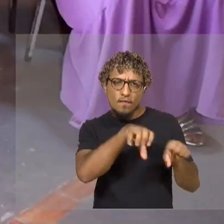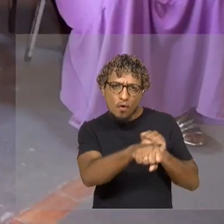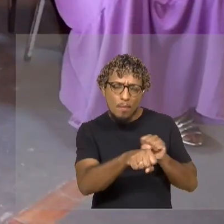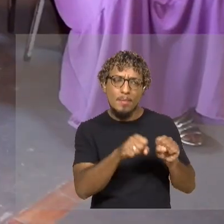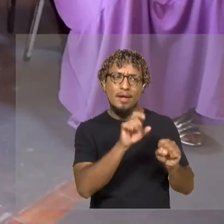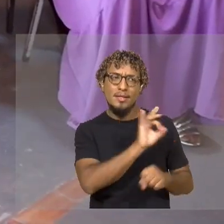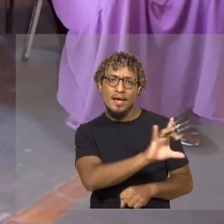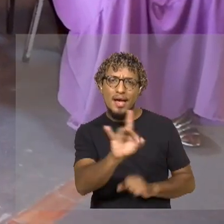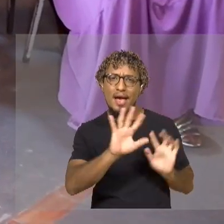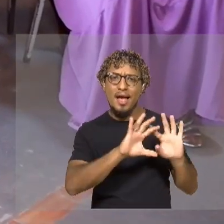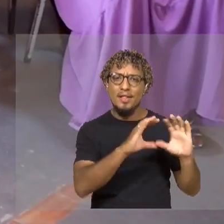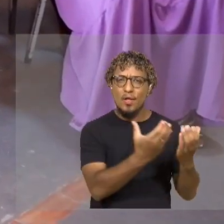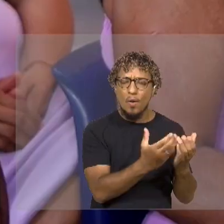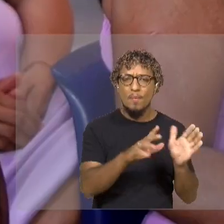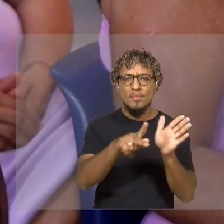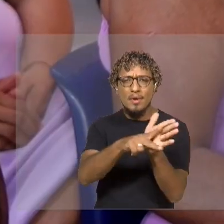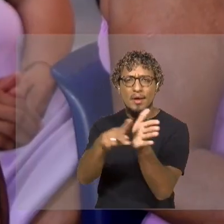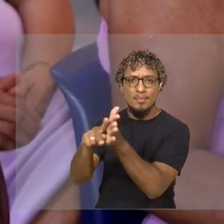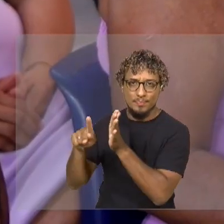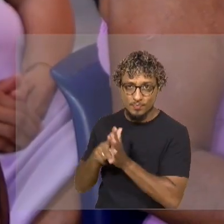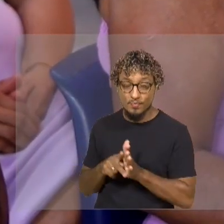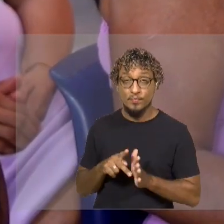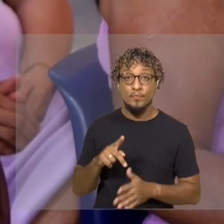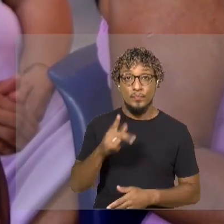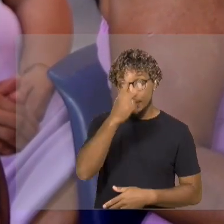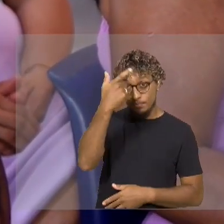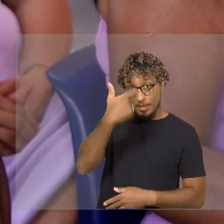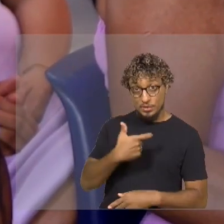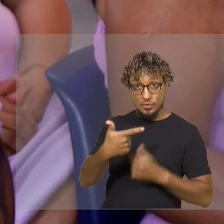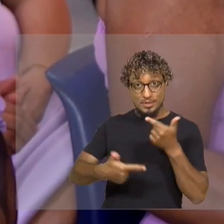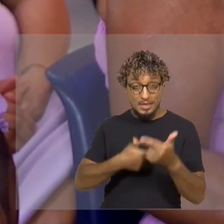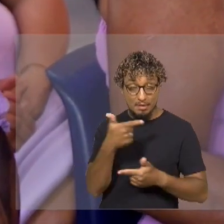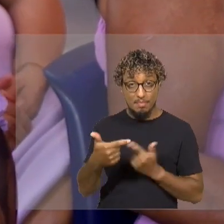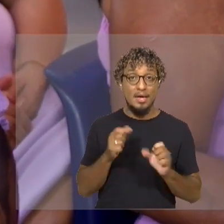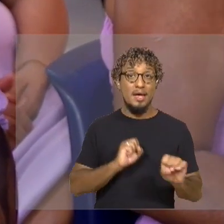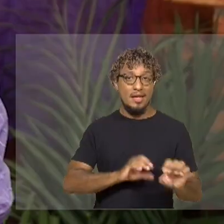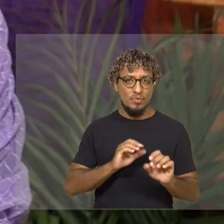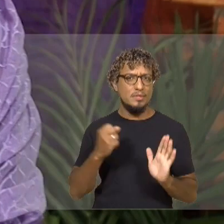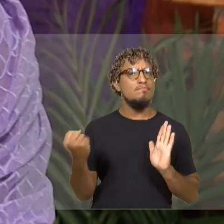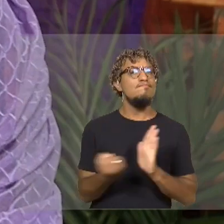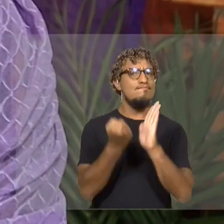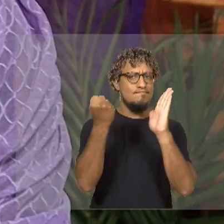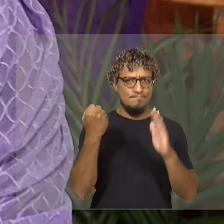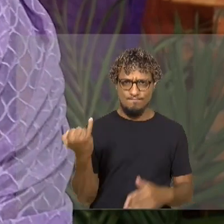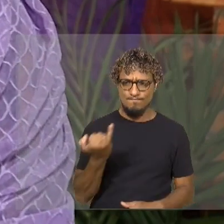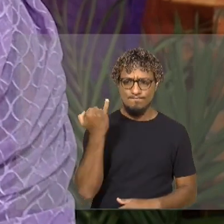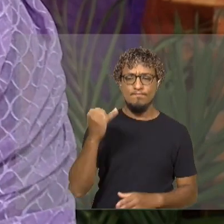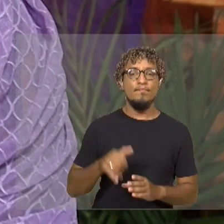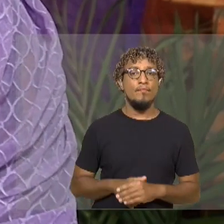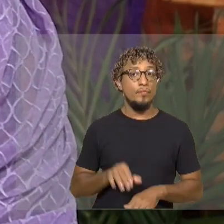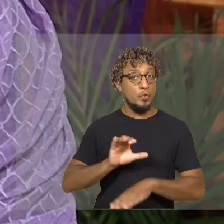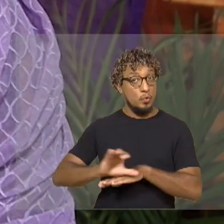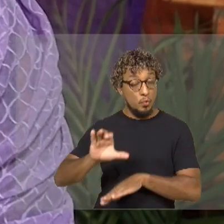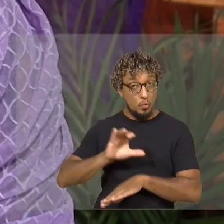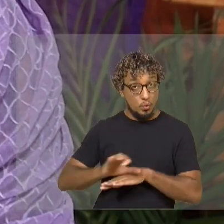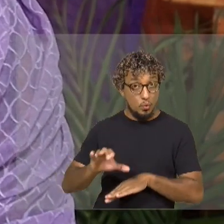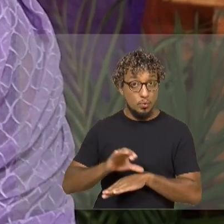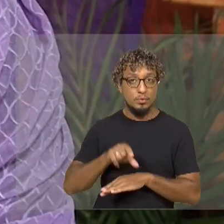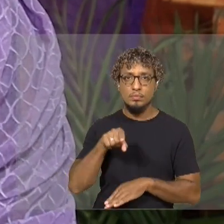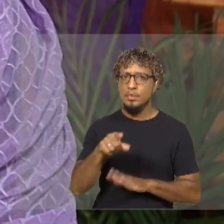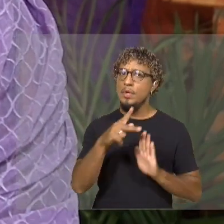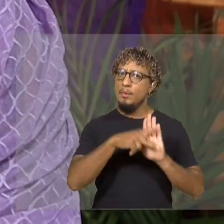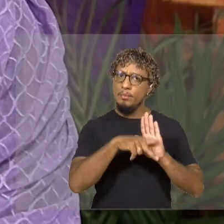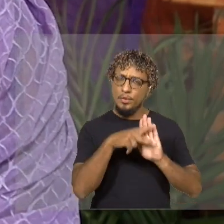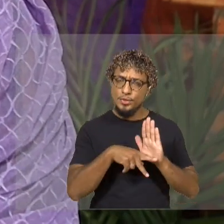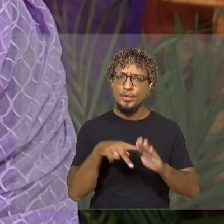comunidades. Quem atua na educação avalia esse trabalho como um marco no estado. Esse curso do Proetno, esse projeto